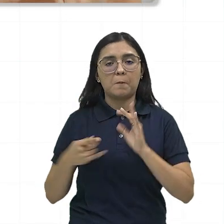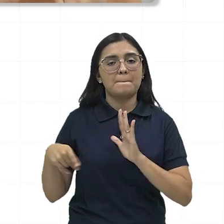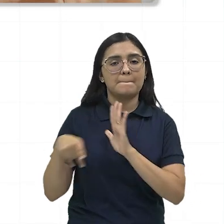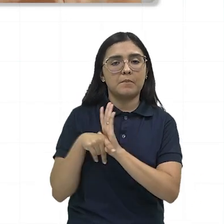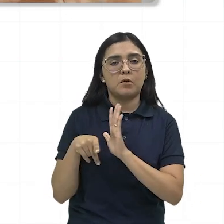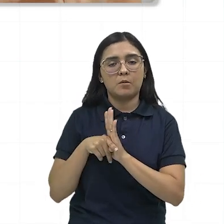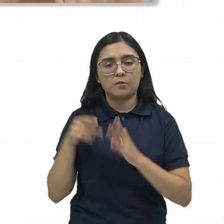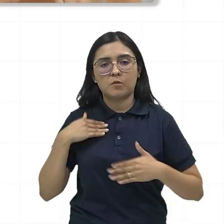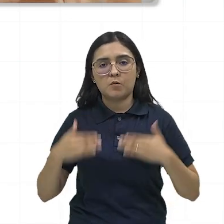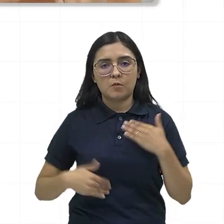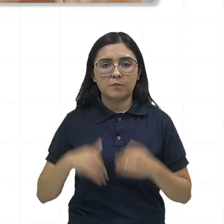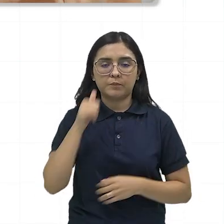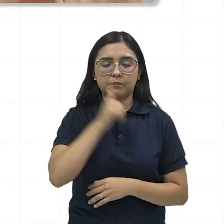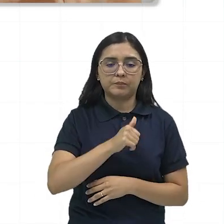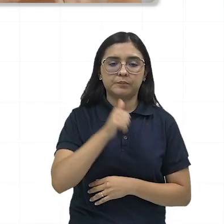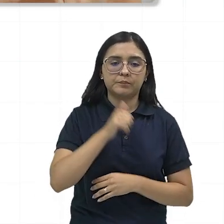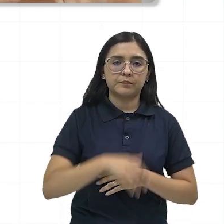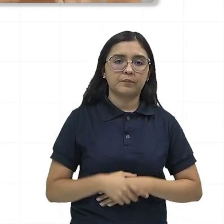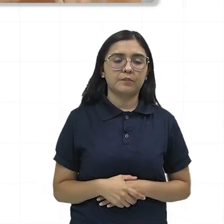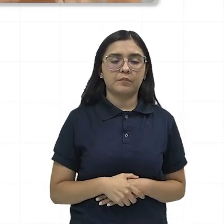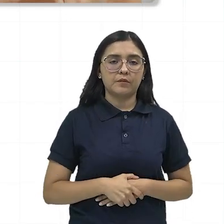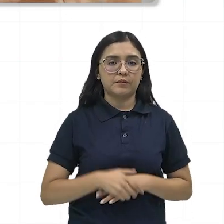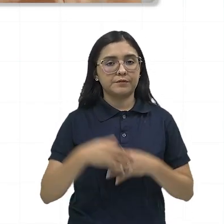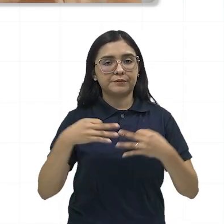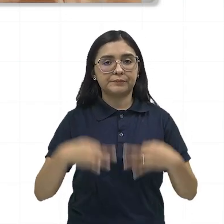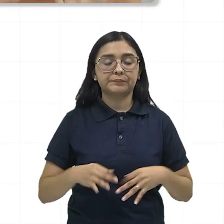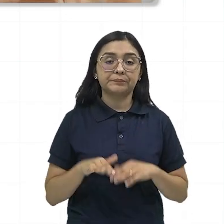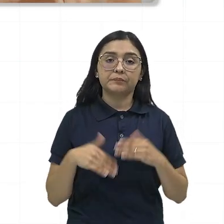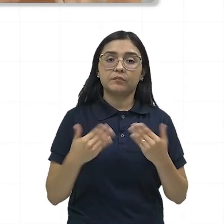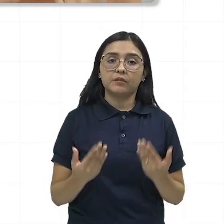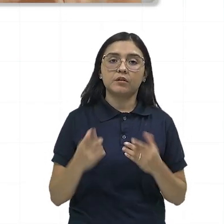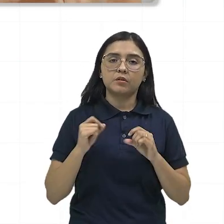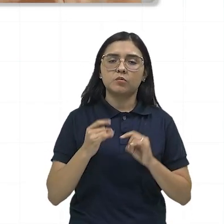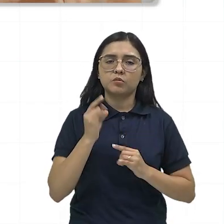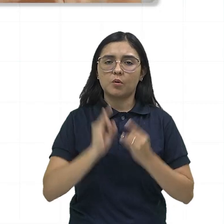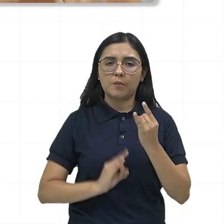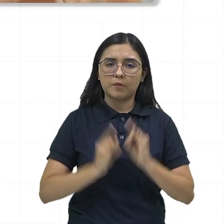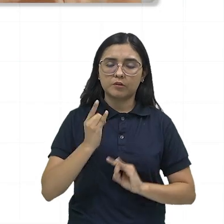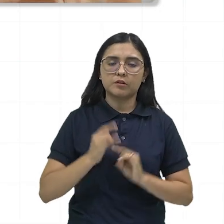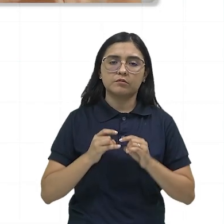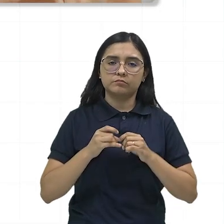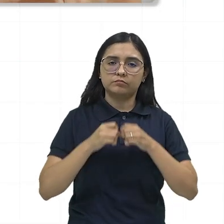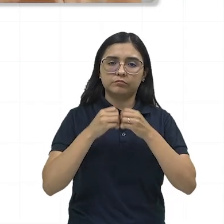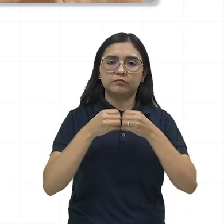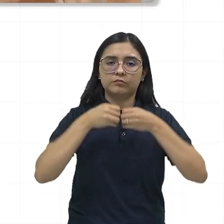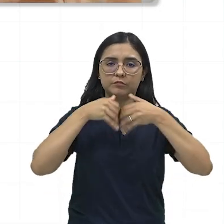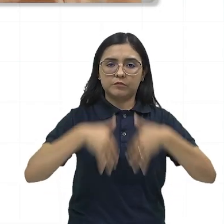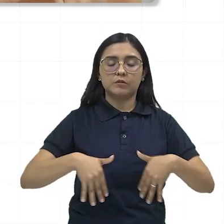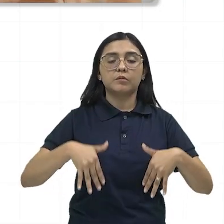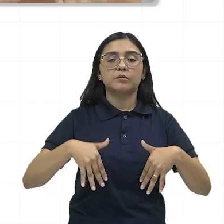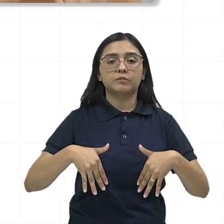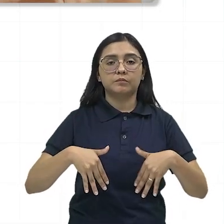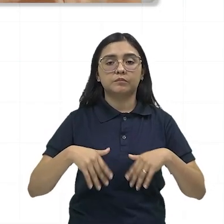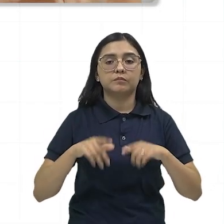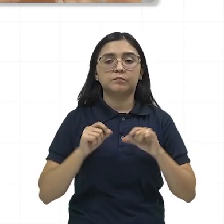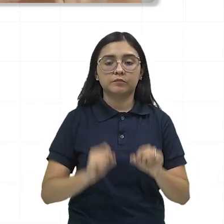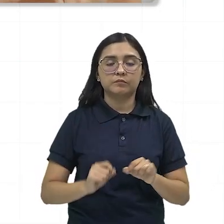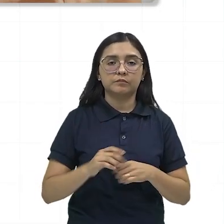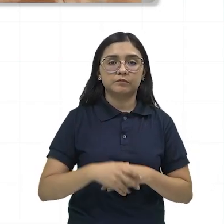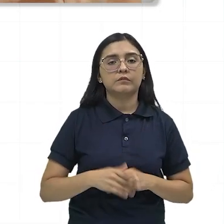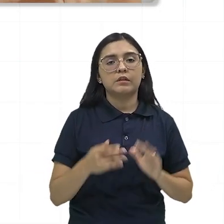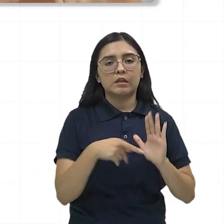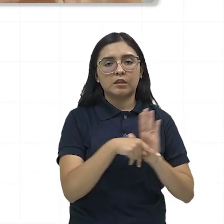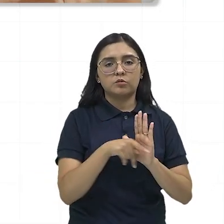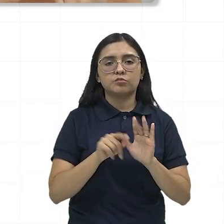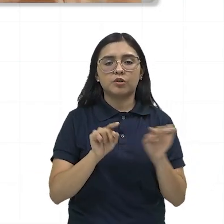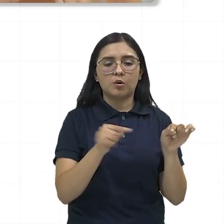hormônios estrogênio e progesterona, tá? Então, aqueles hormônios que foram liberados pela hipófise vão agir cada